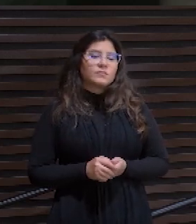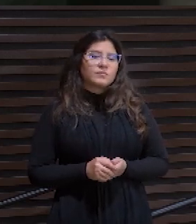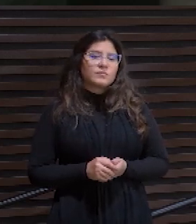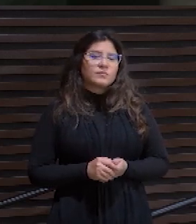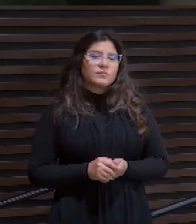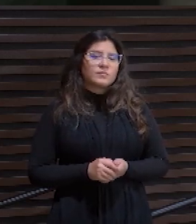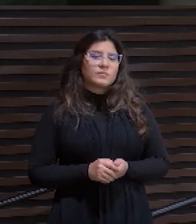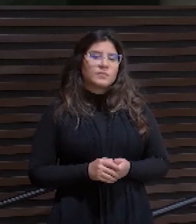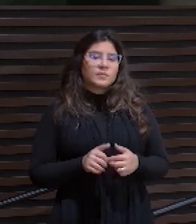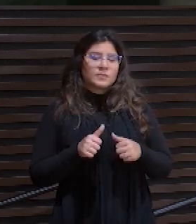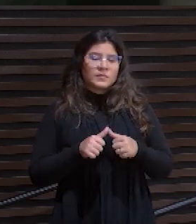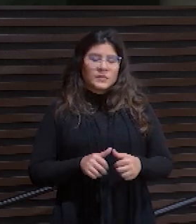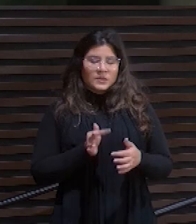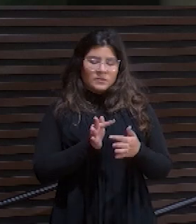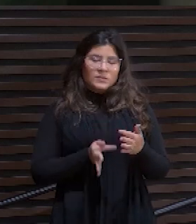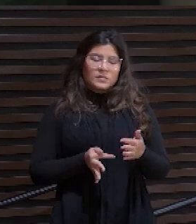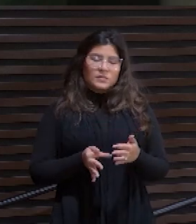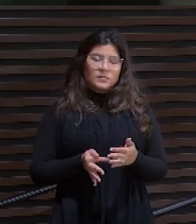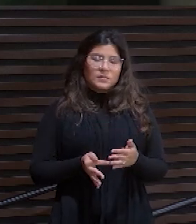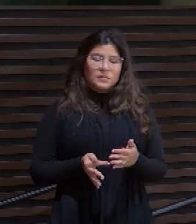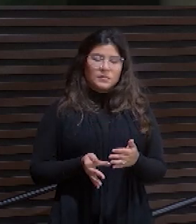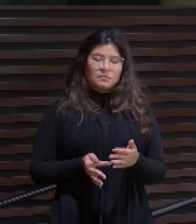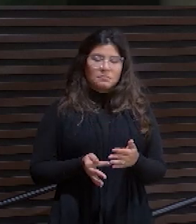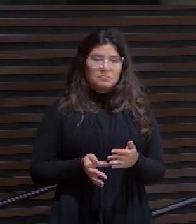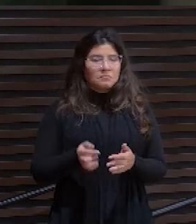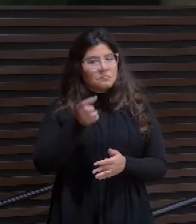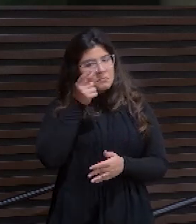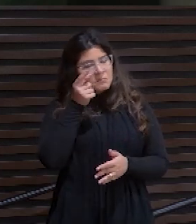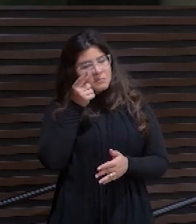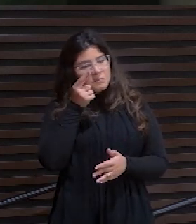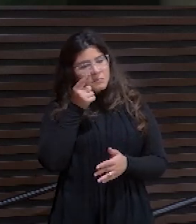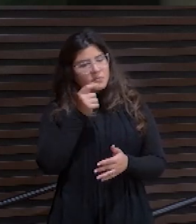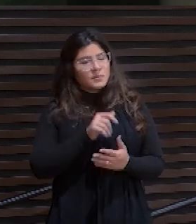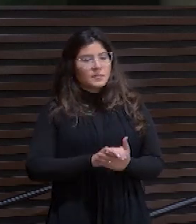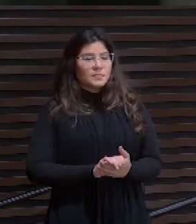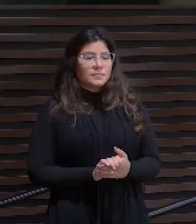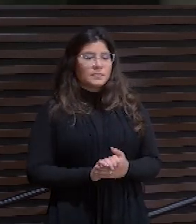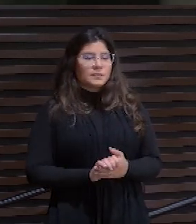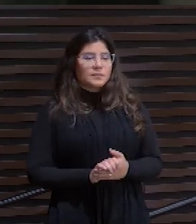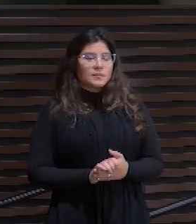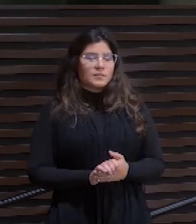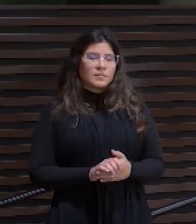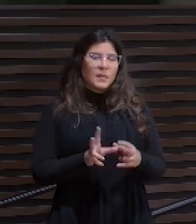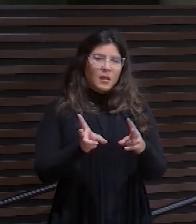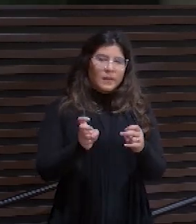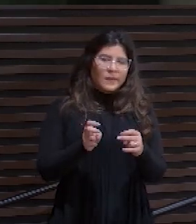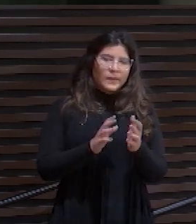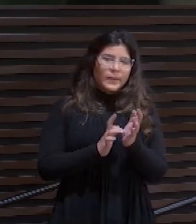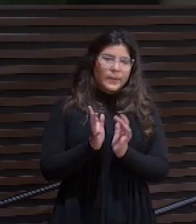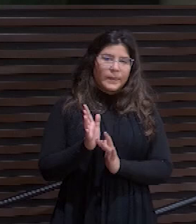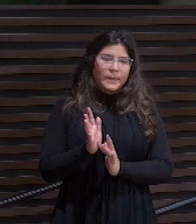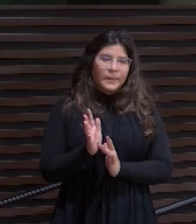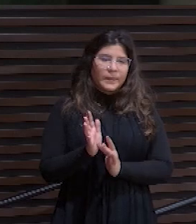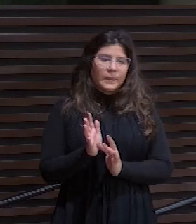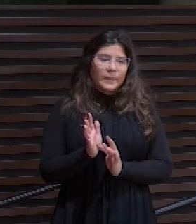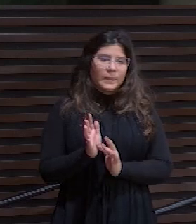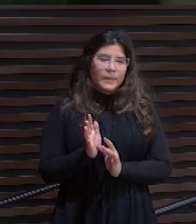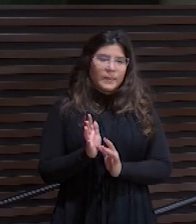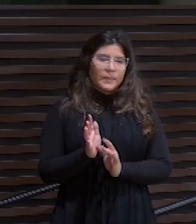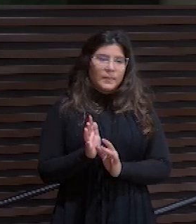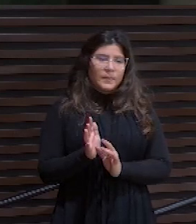Esse versículo é muito curioso, né? Quando a gente bate o olho assim, parece que Jesus ele está